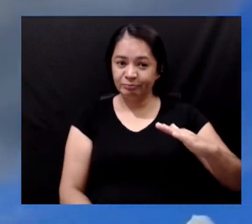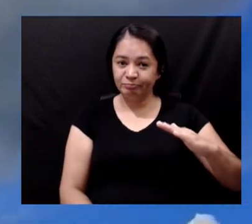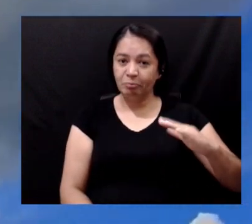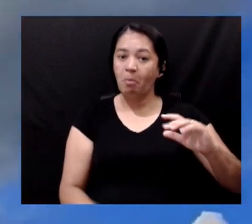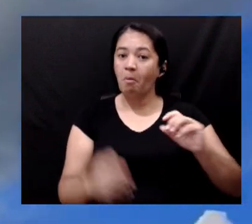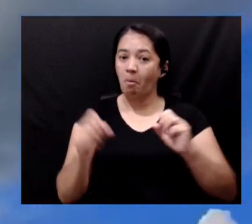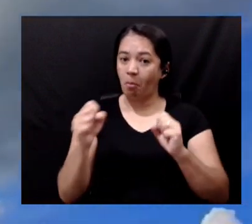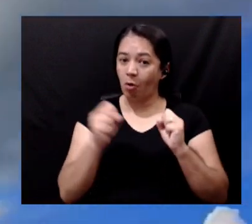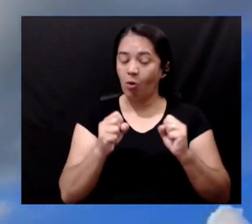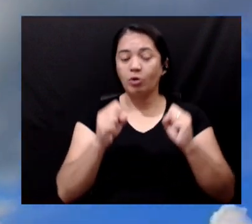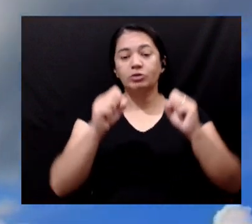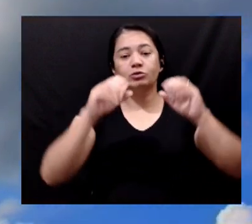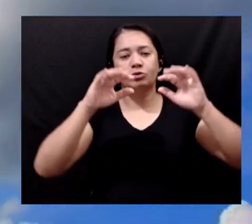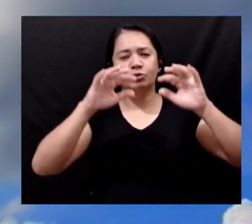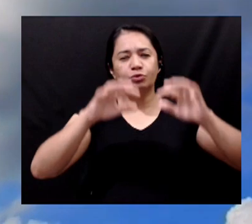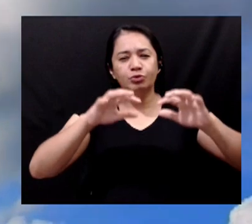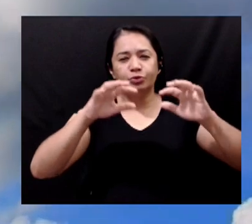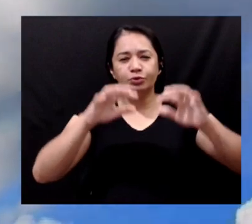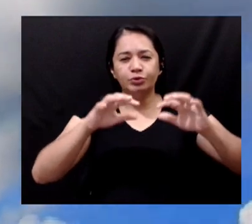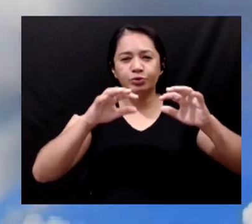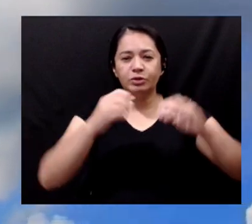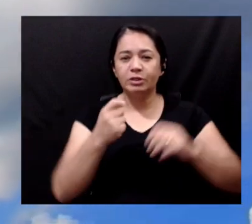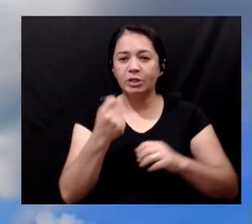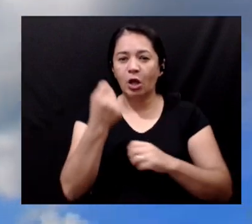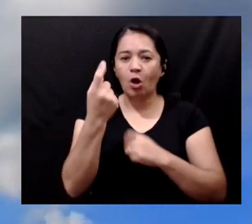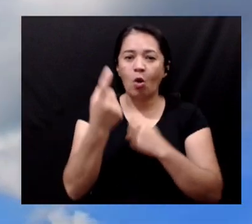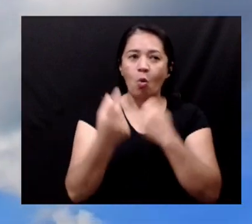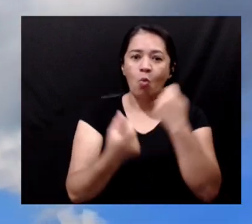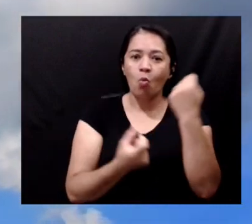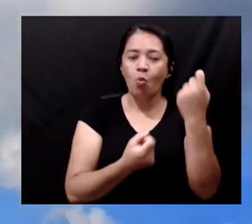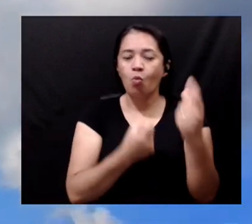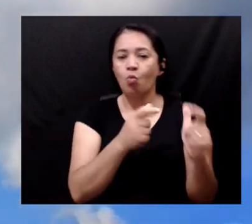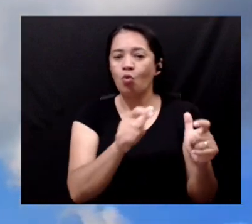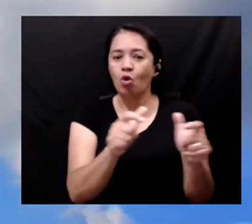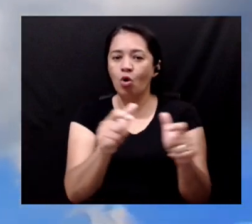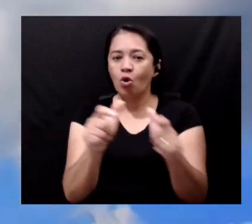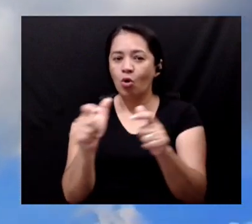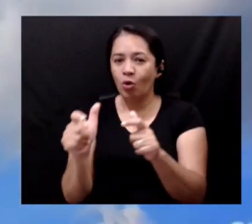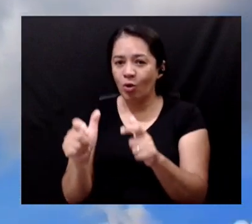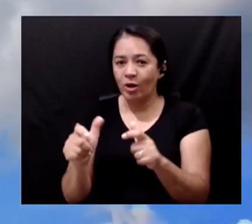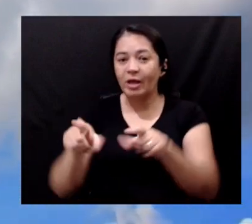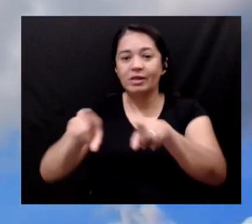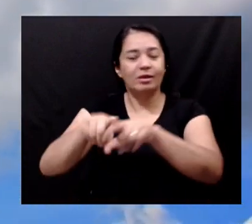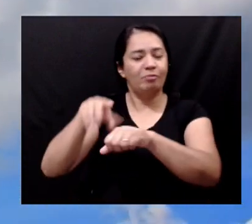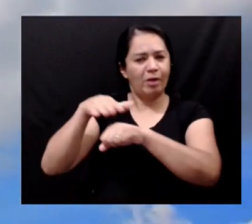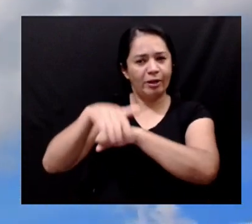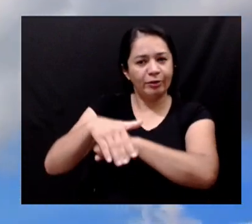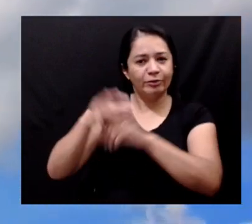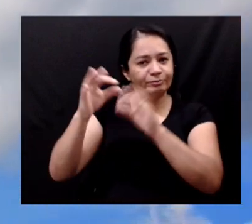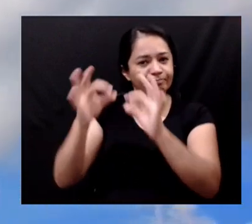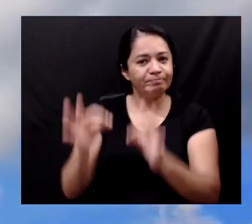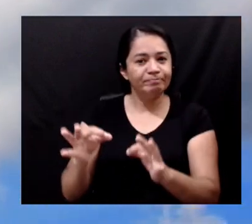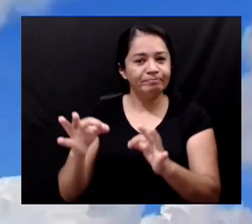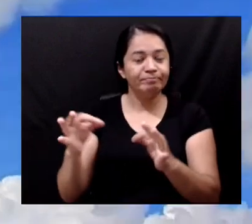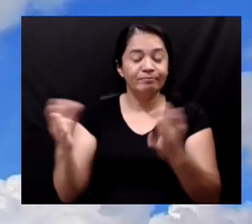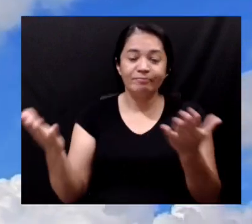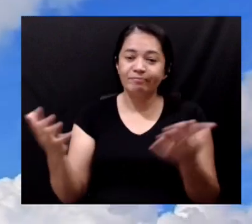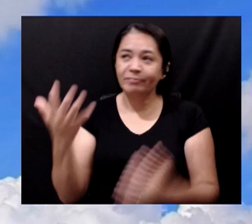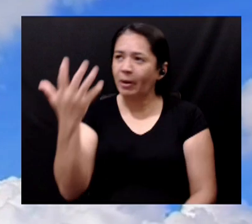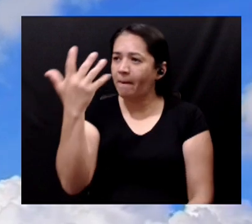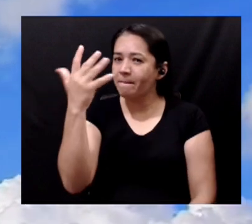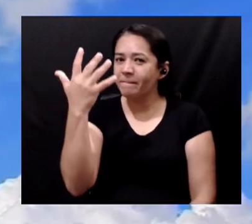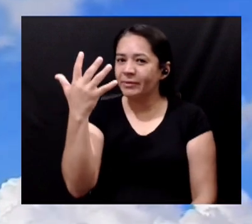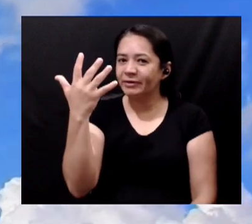chuvas isoladas aí no decorrer do período tarde e noite, tá certo? É a previsão do tempo